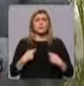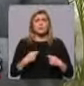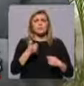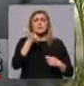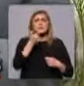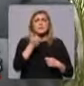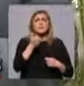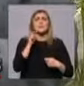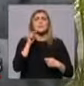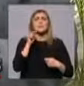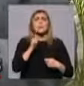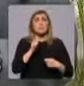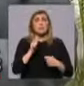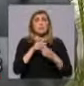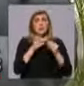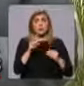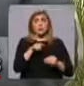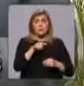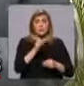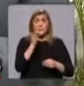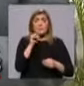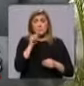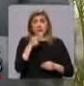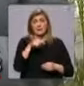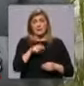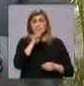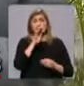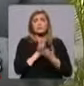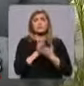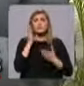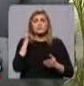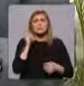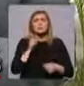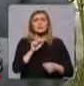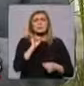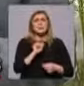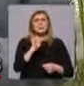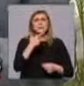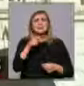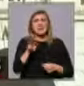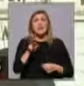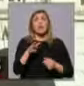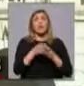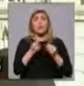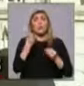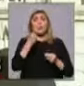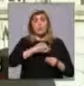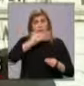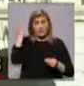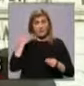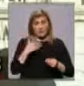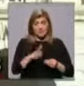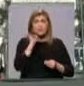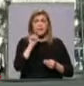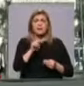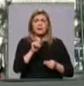5 mil dólares por mês, 4 mil euros, só podem ter uma utilização de 100 dólares por dia. O Banco Nacional de Angola